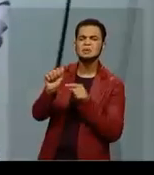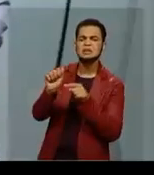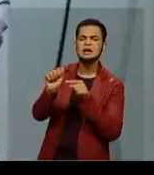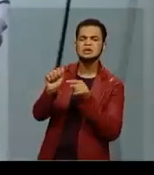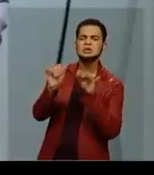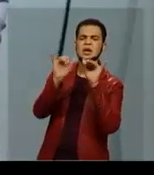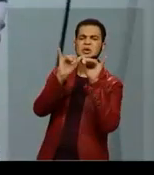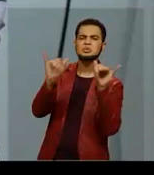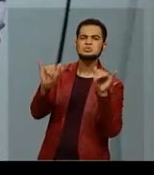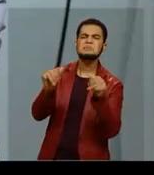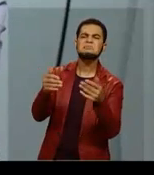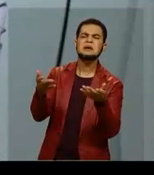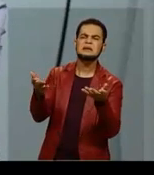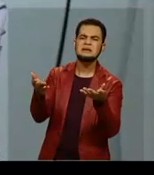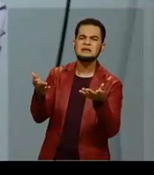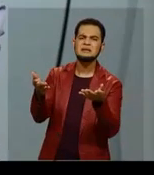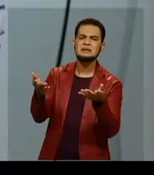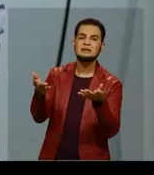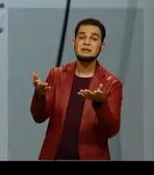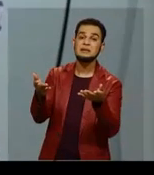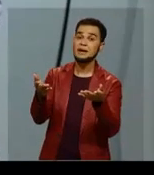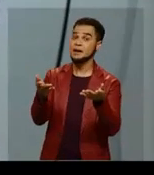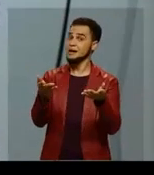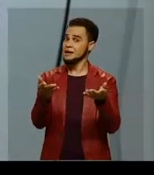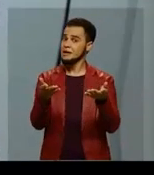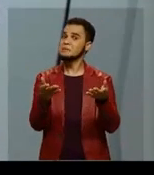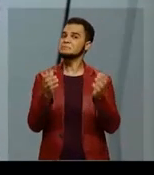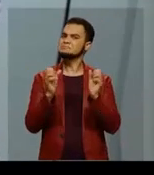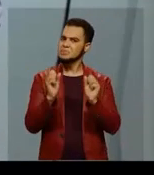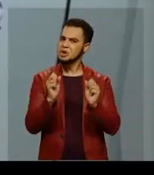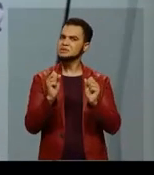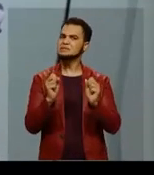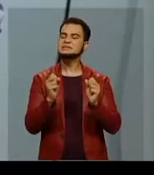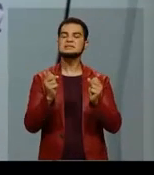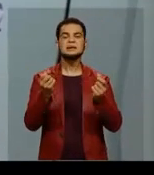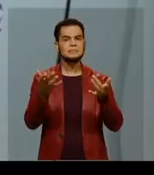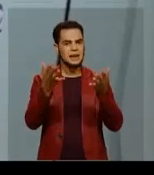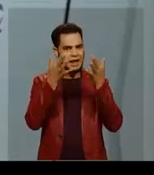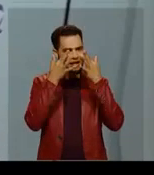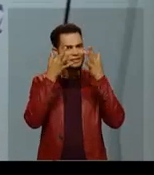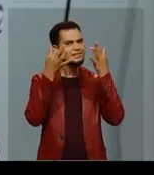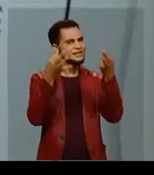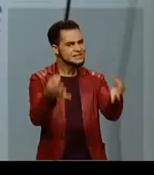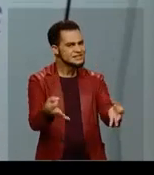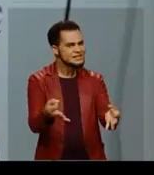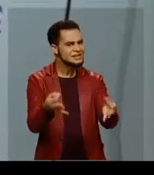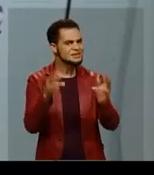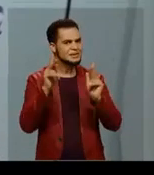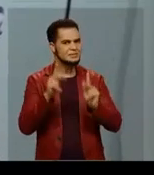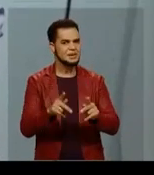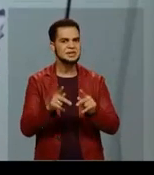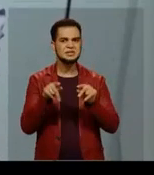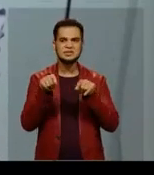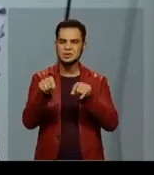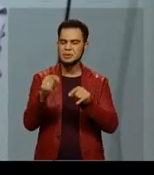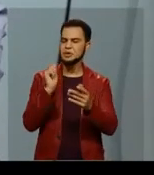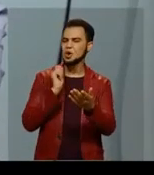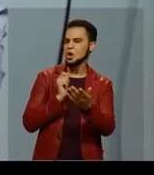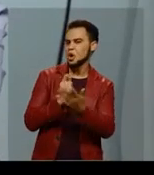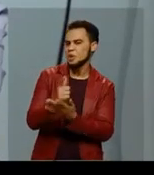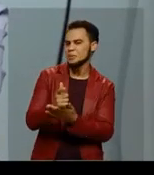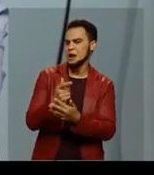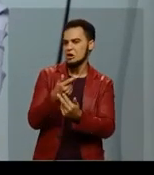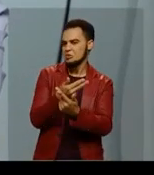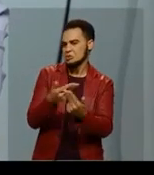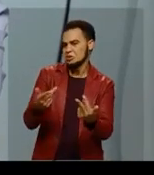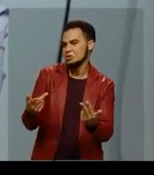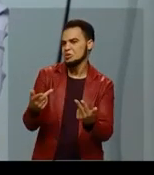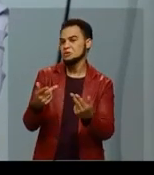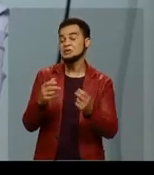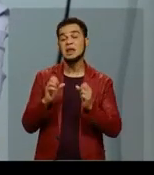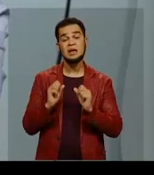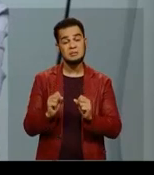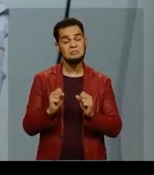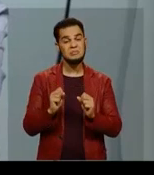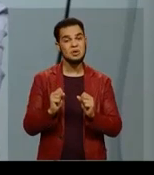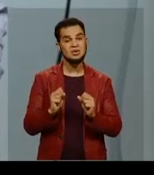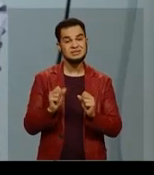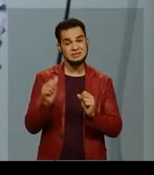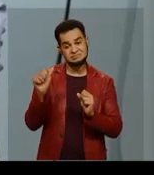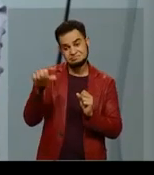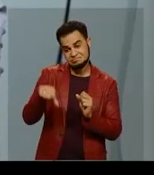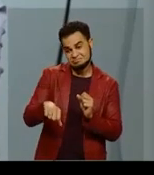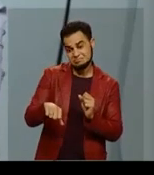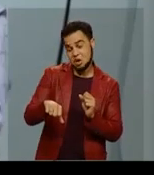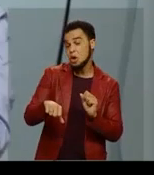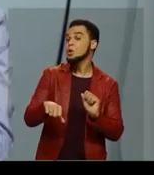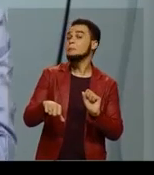coisa positiva para vender mais o produto, para chegar, para atrair a atenção do comprador, do consumidor. Então, ela pode ser negativa, como você já